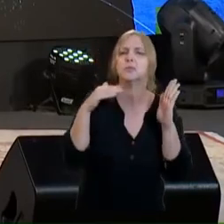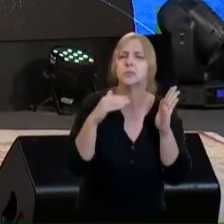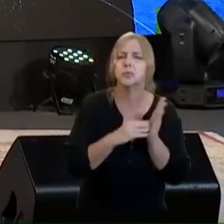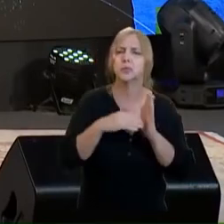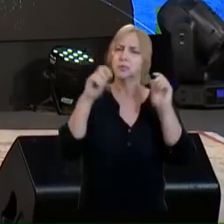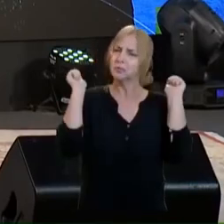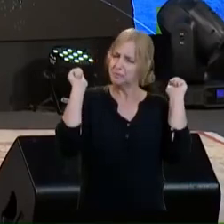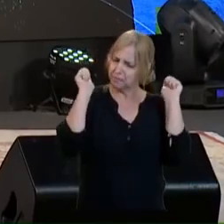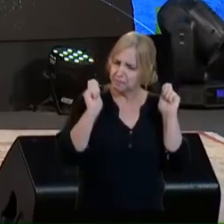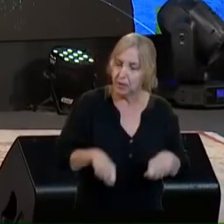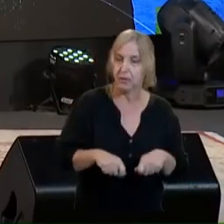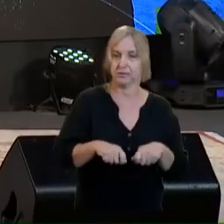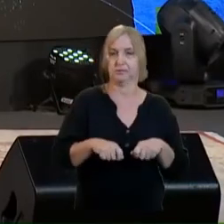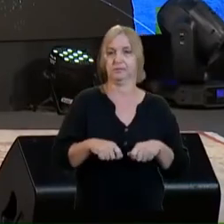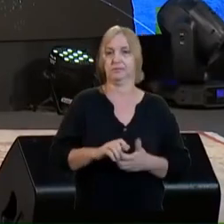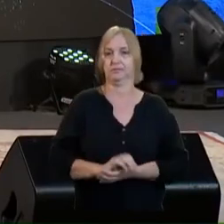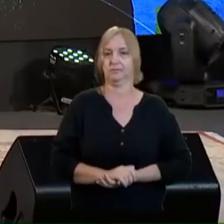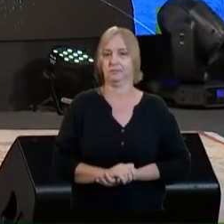Tudo posso